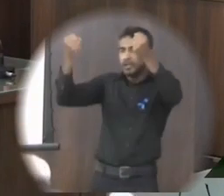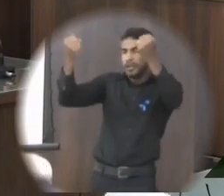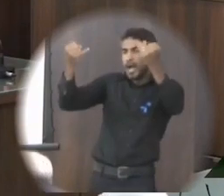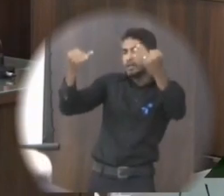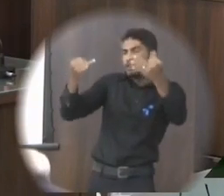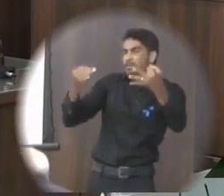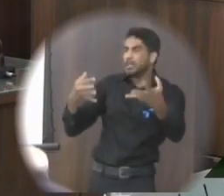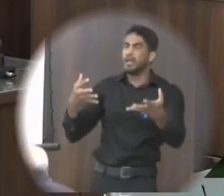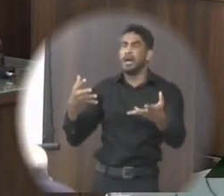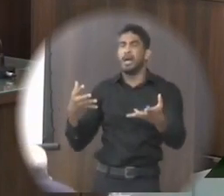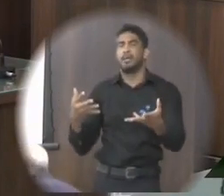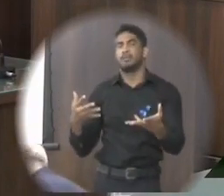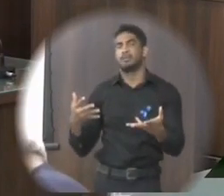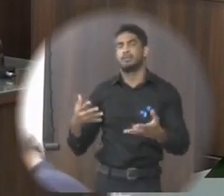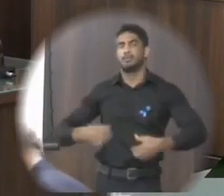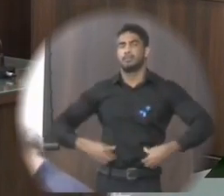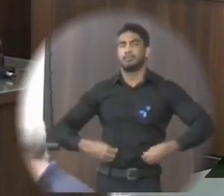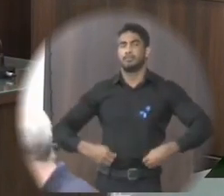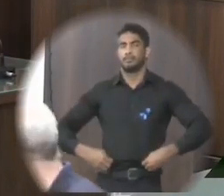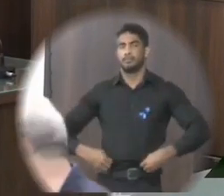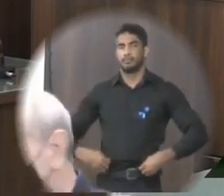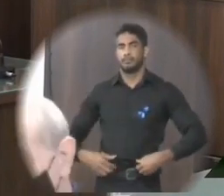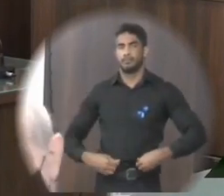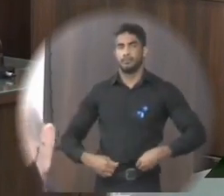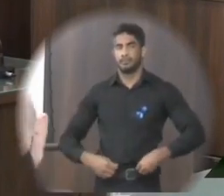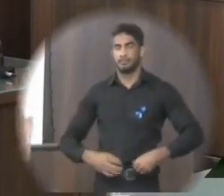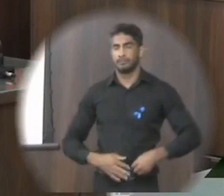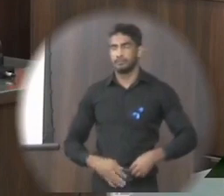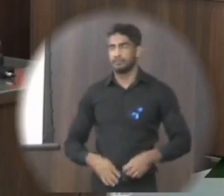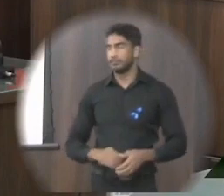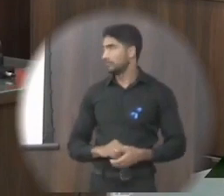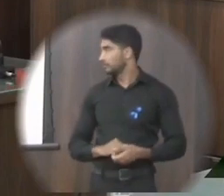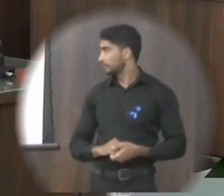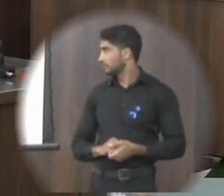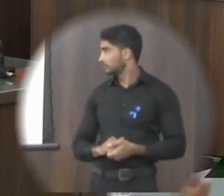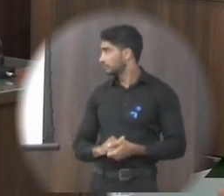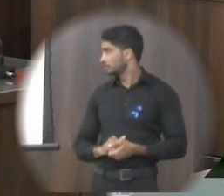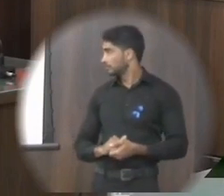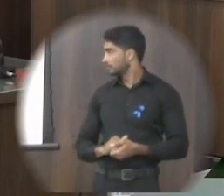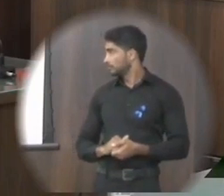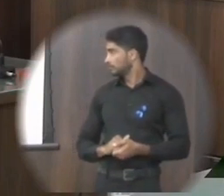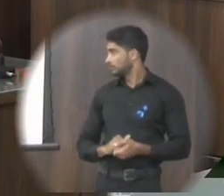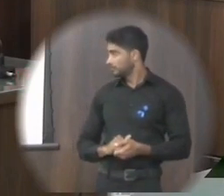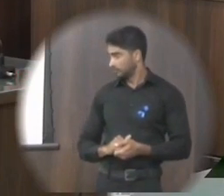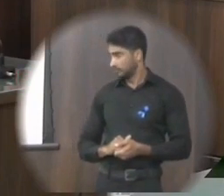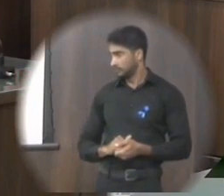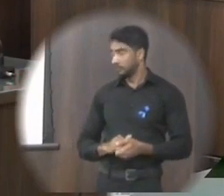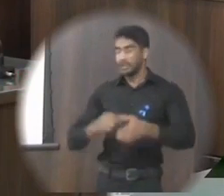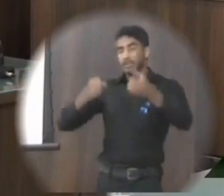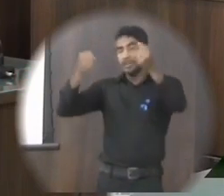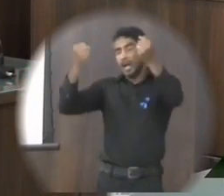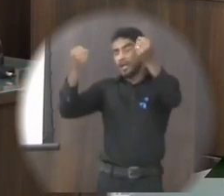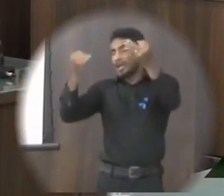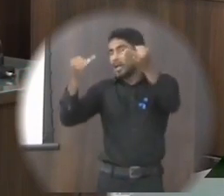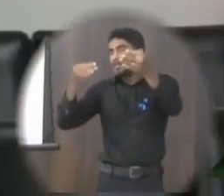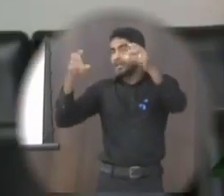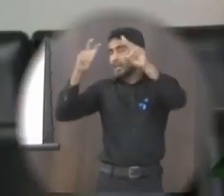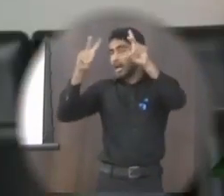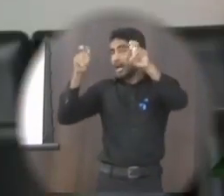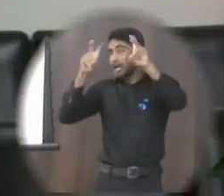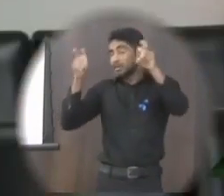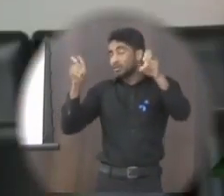o microfone, senhor. Desliga o microfone. Desliga. Que irá explanar